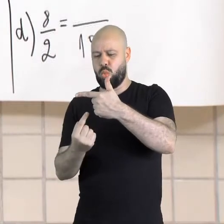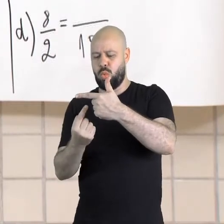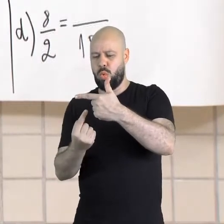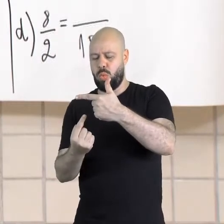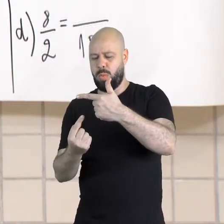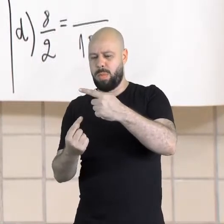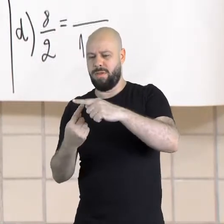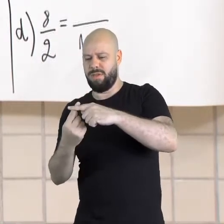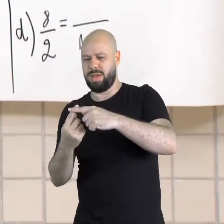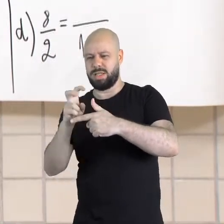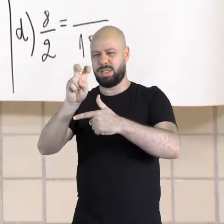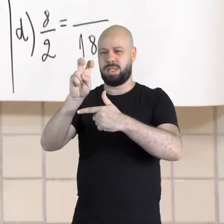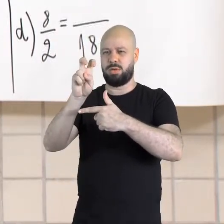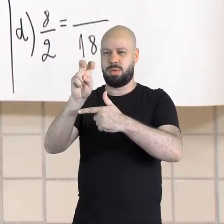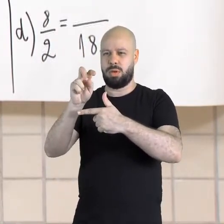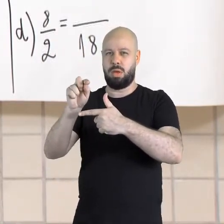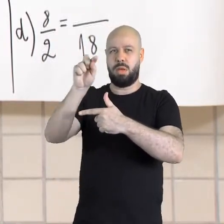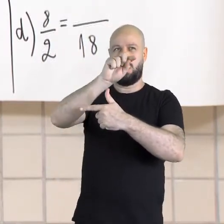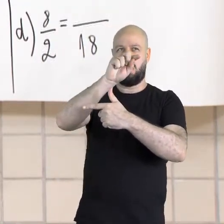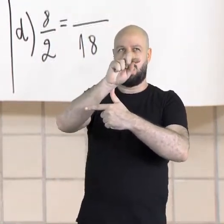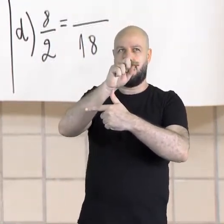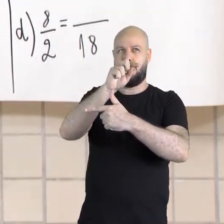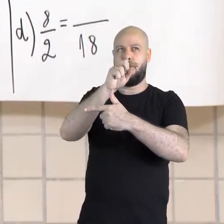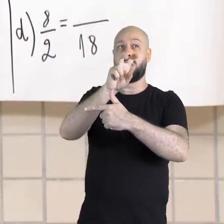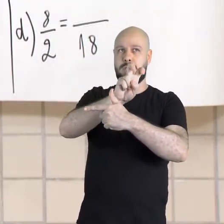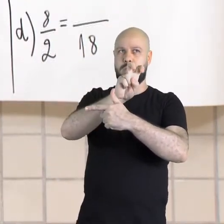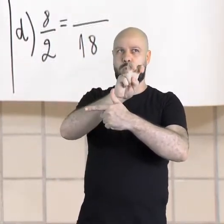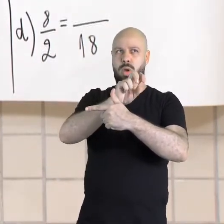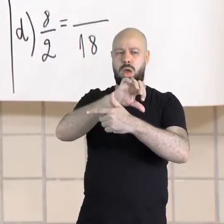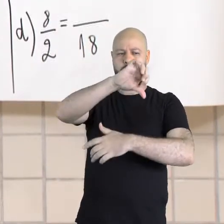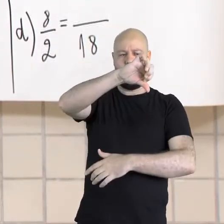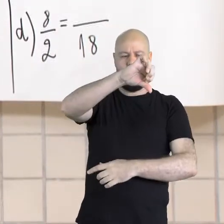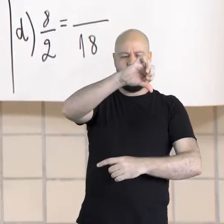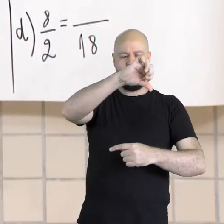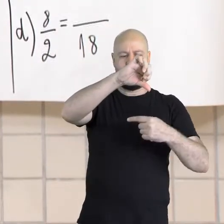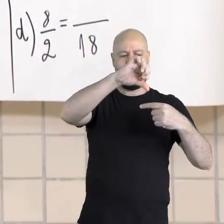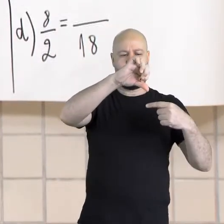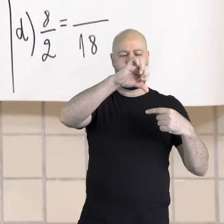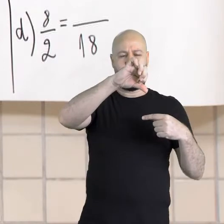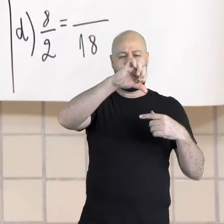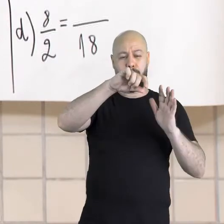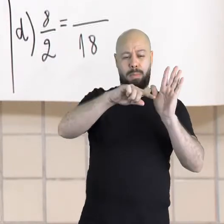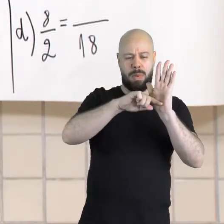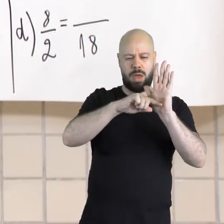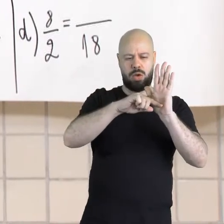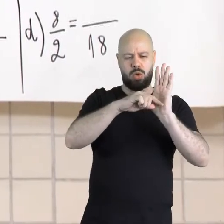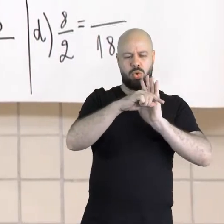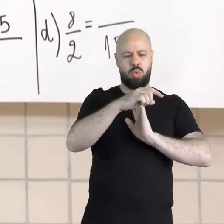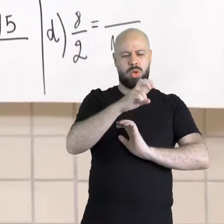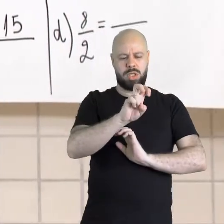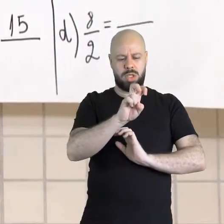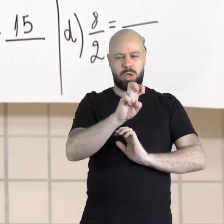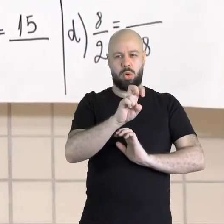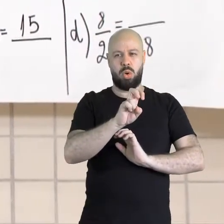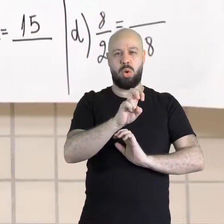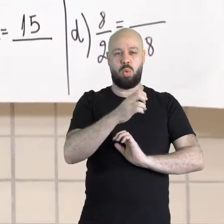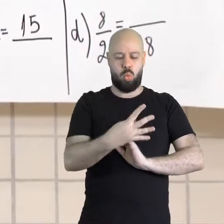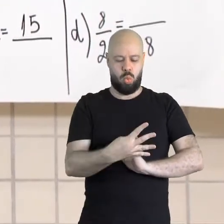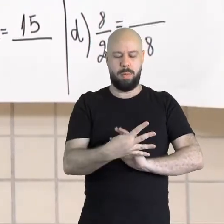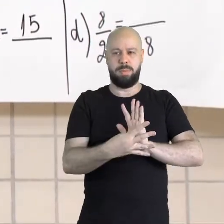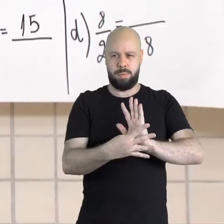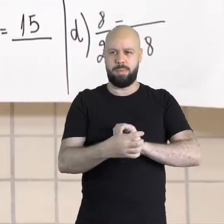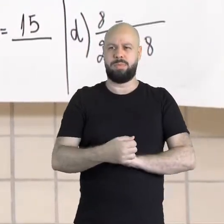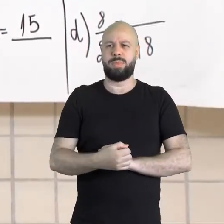Subtraio. 9 menos 5, 4. Abaixou, 0. 40.